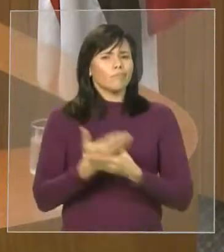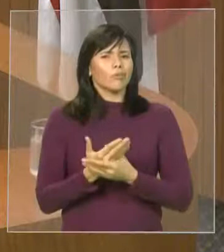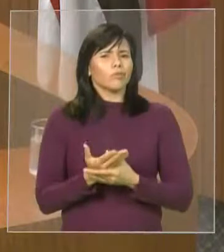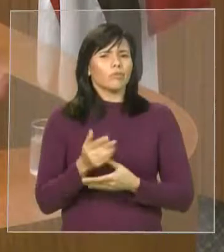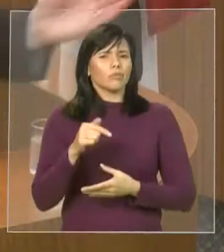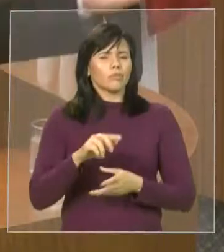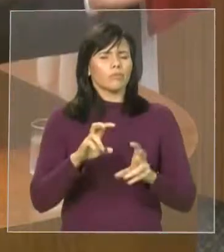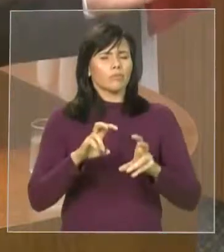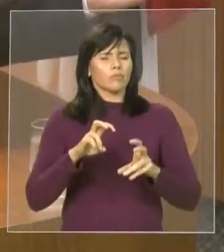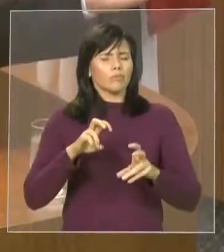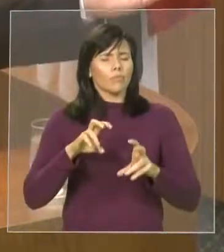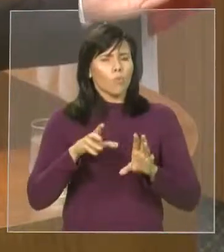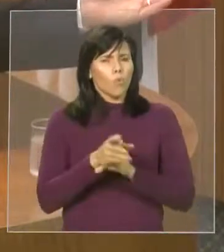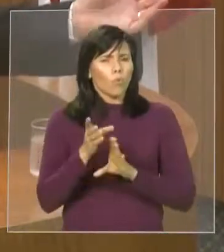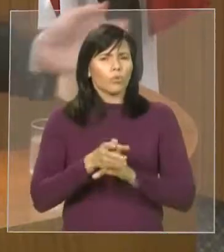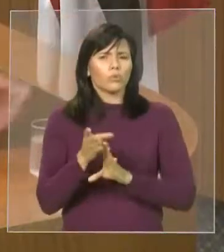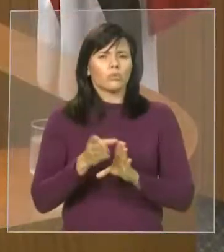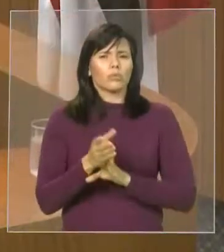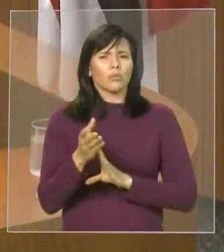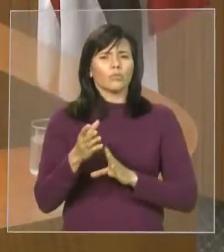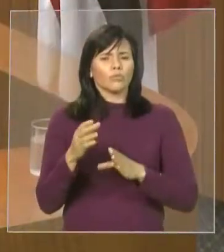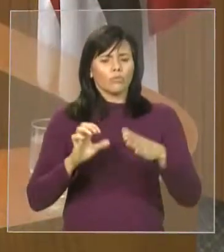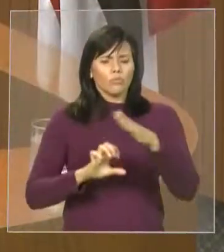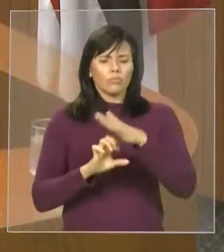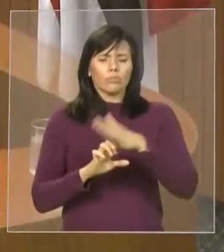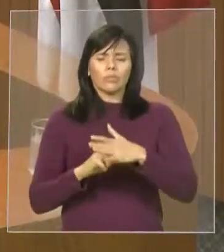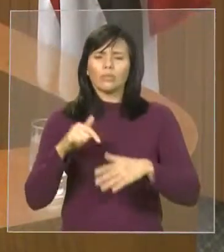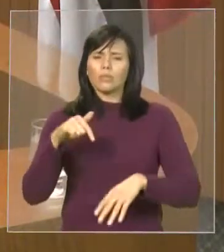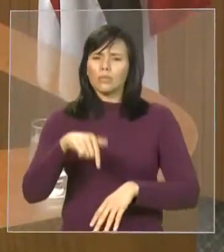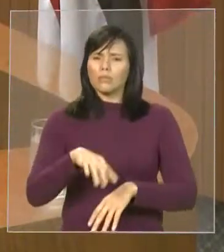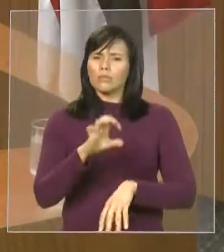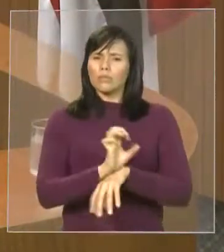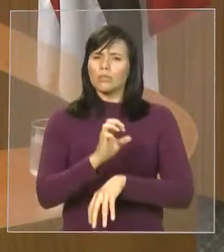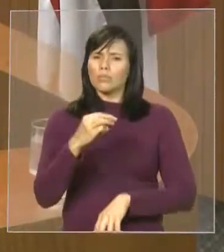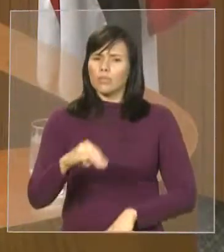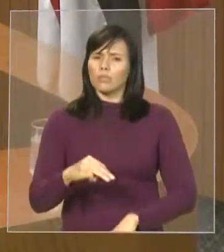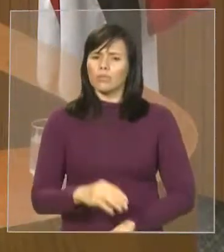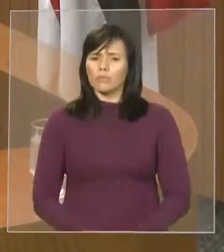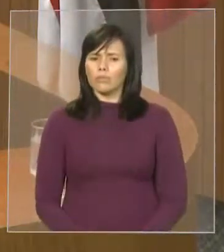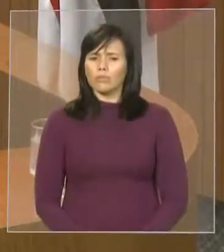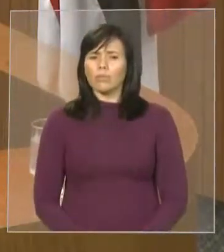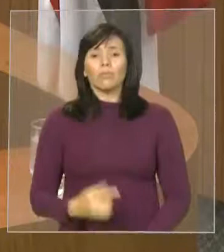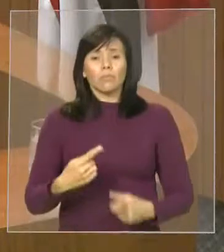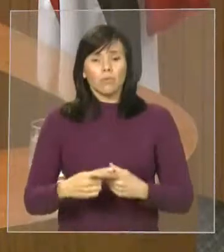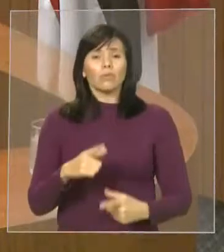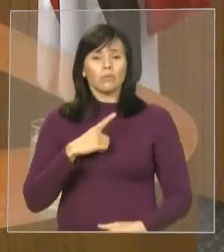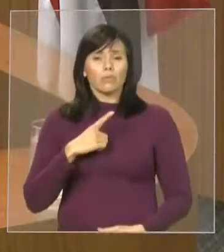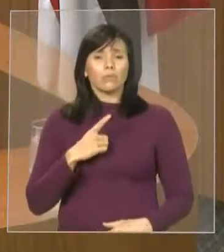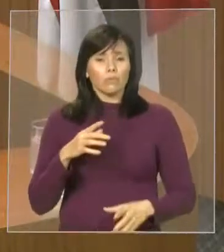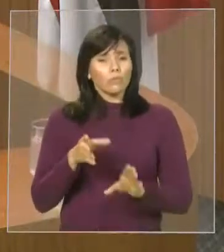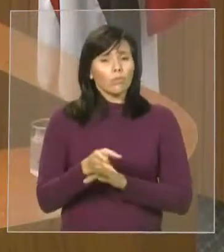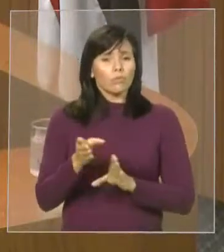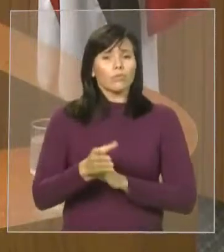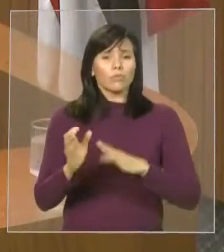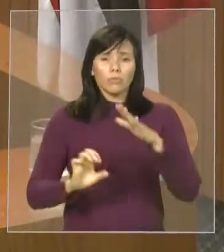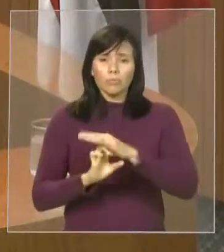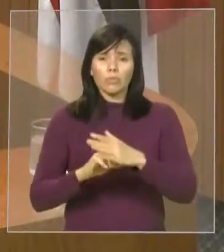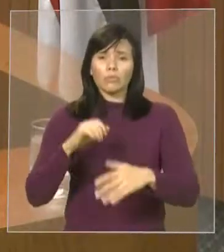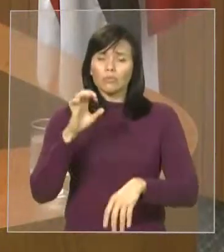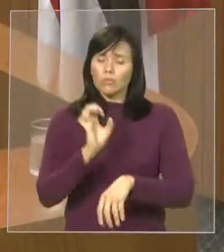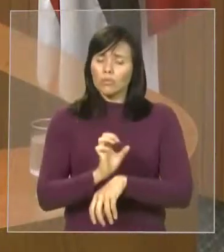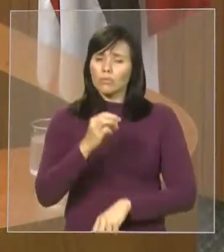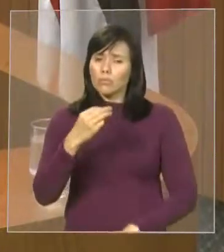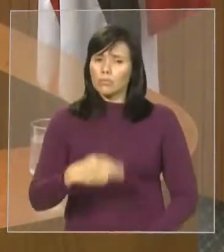respondida, já que o Conselho Empresarial do Maranhão serve exatamente para isso, para que a gente possa levar